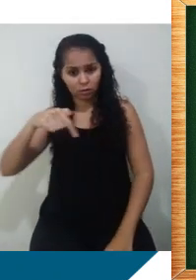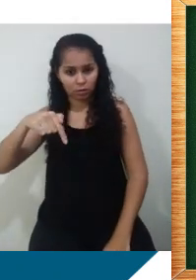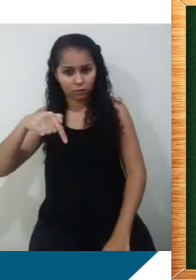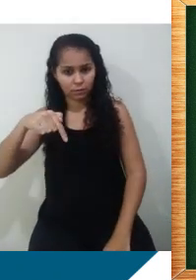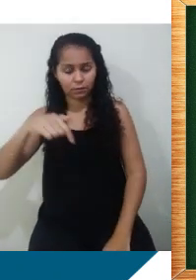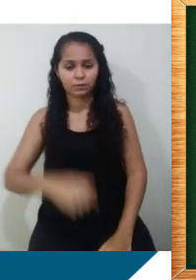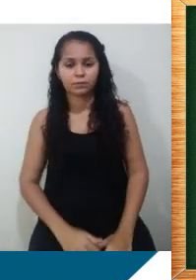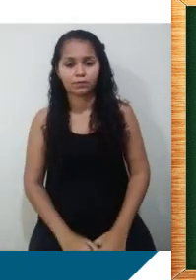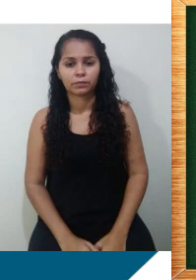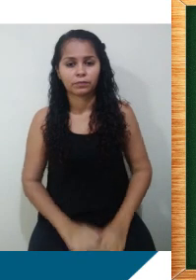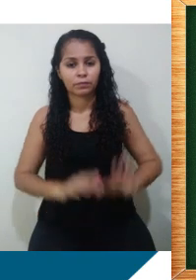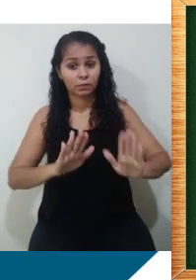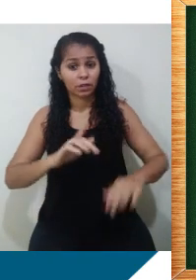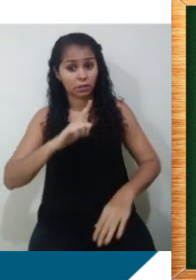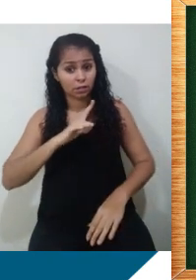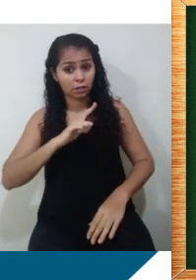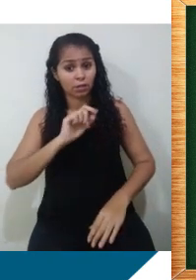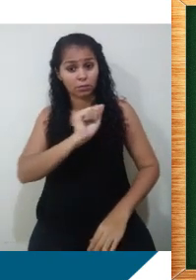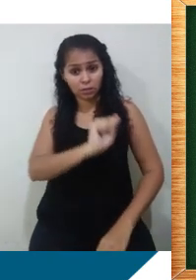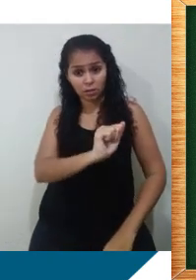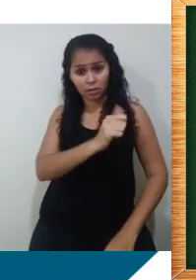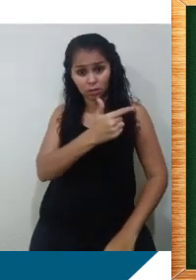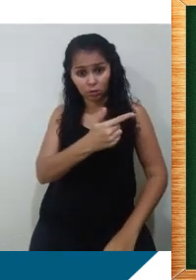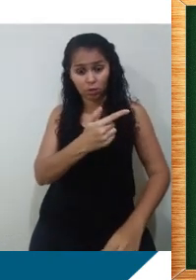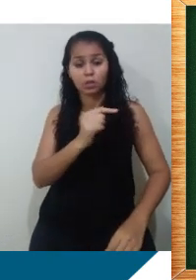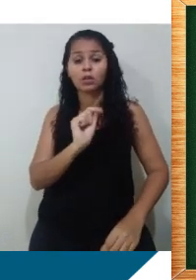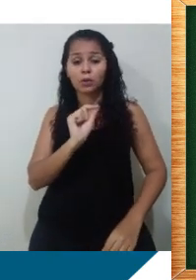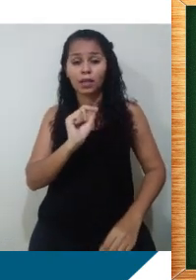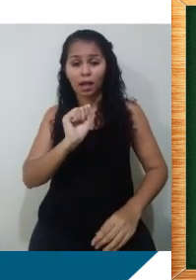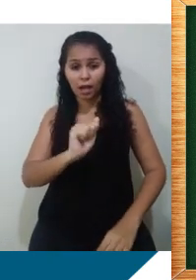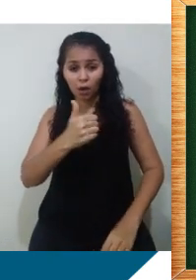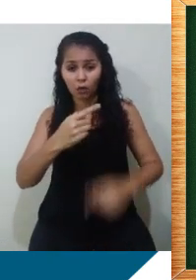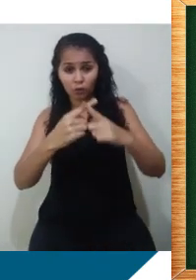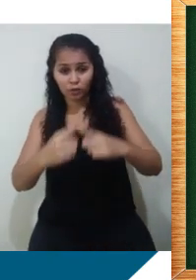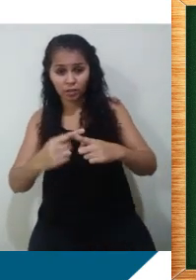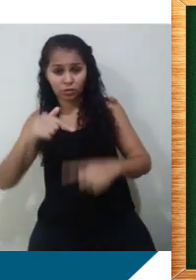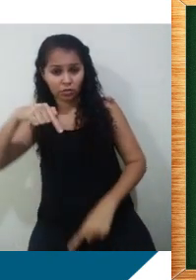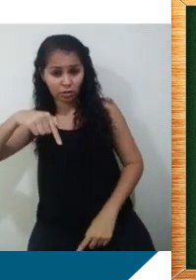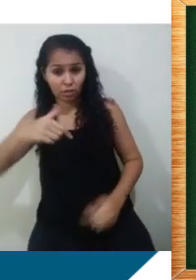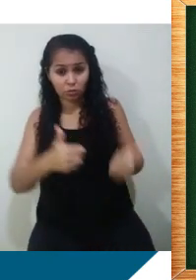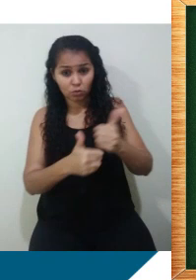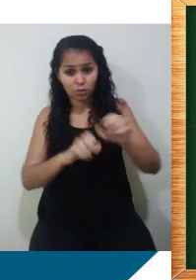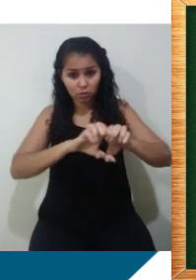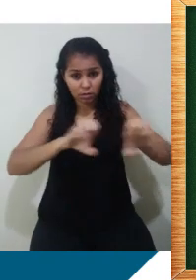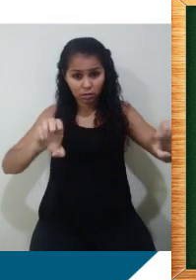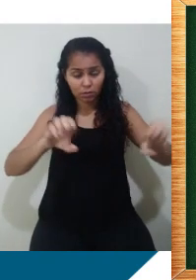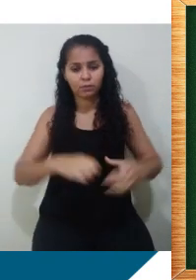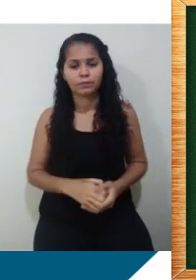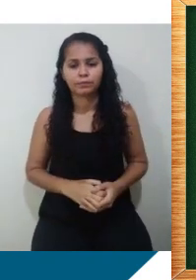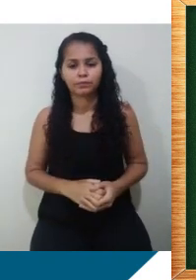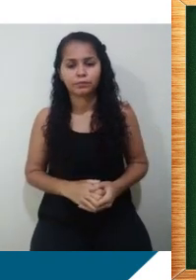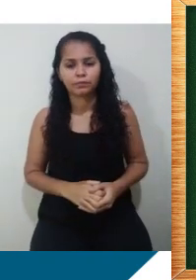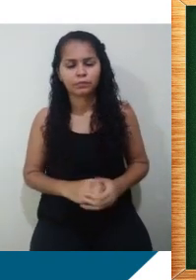Mas nós temos que A2 é igual a A1 vezes Q. Vamos substituir agora nesta equação de baixo? Então,